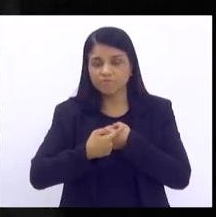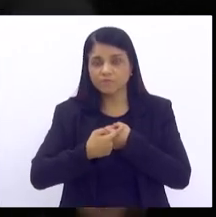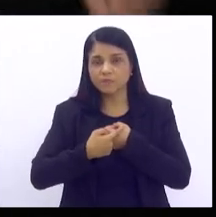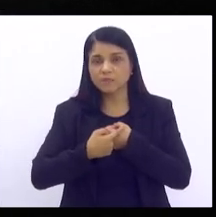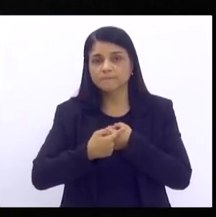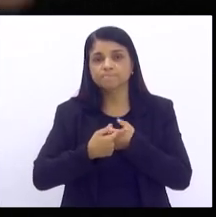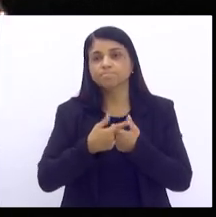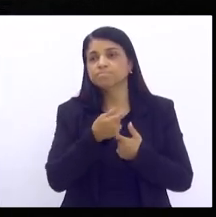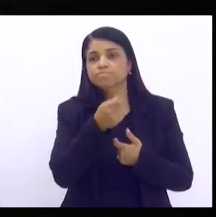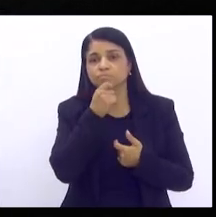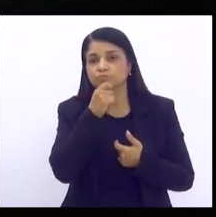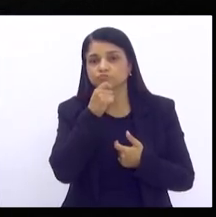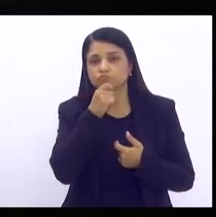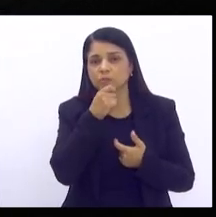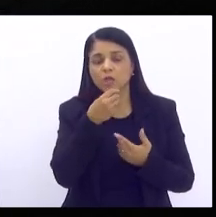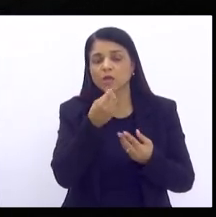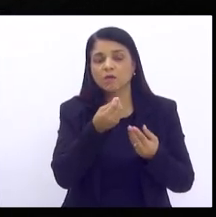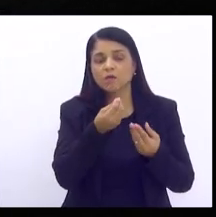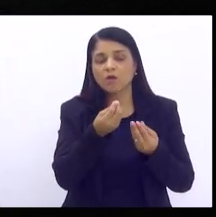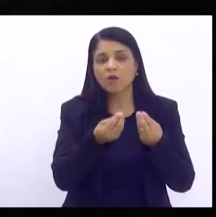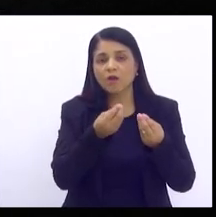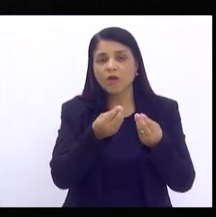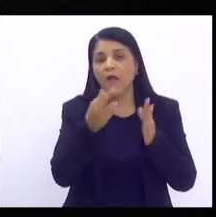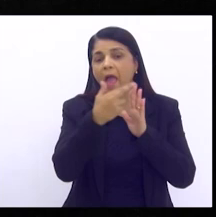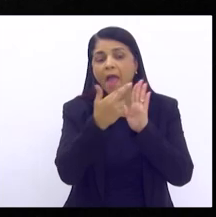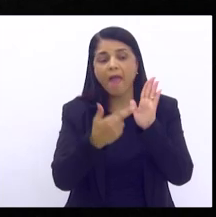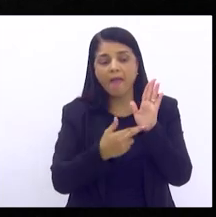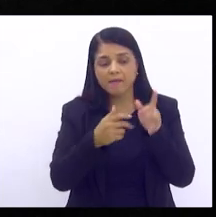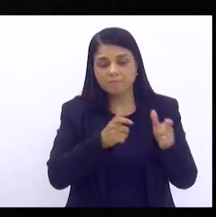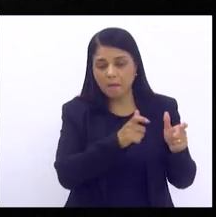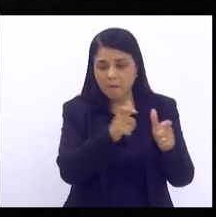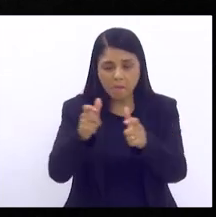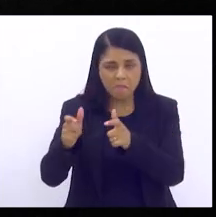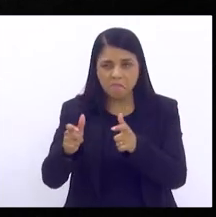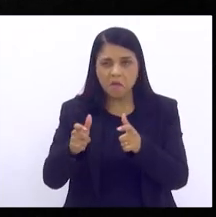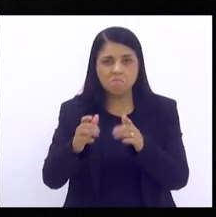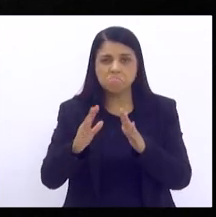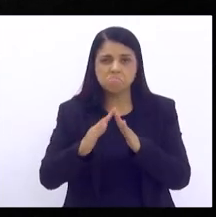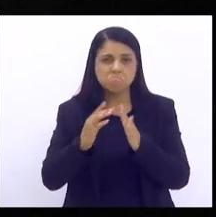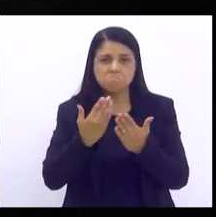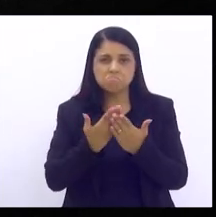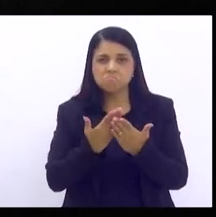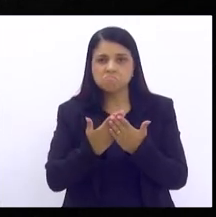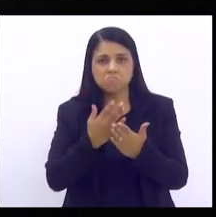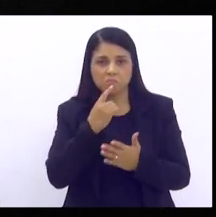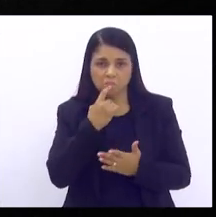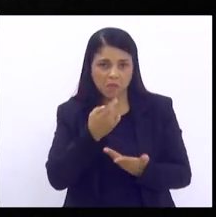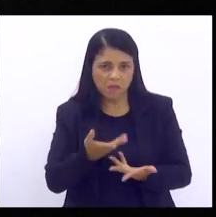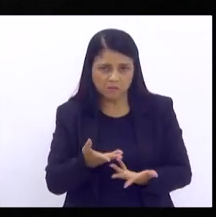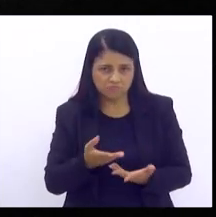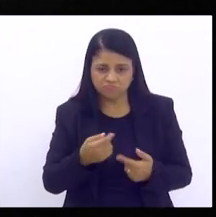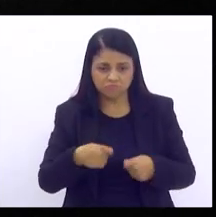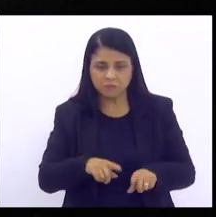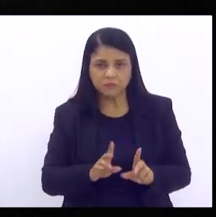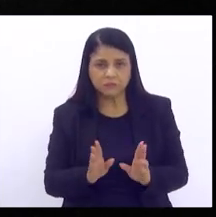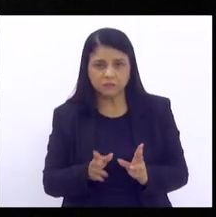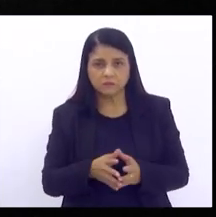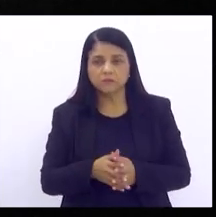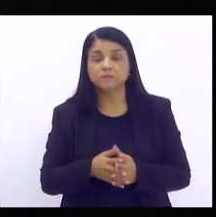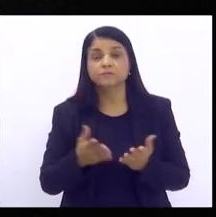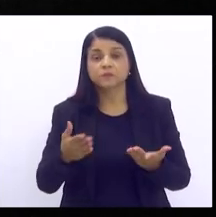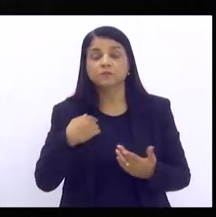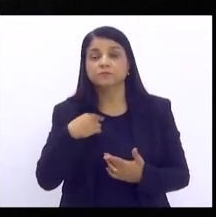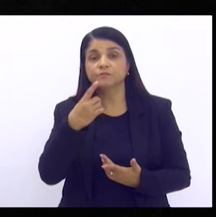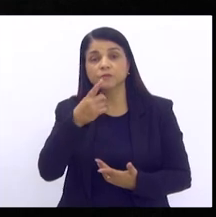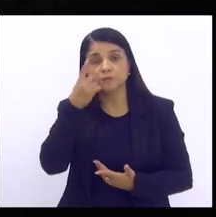parâmetro de estande de tiro próximos às escolas. E eu peço aqui, presidente Valdo Seasa, e